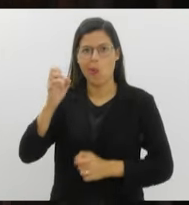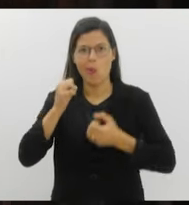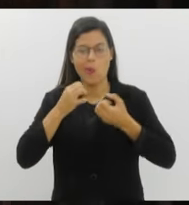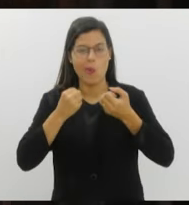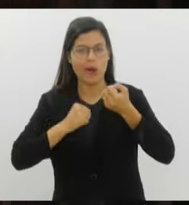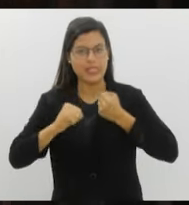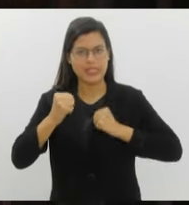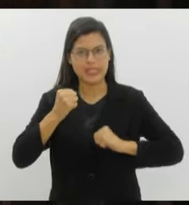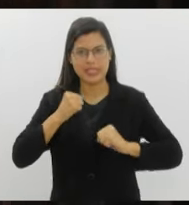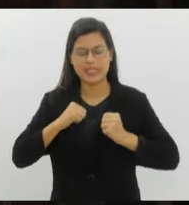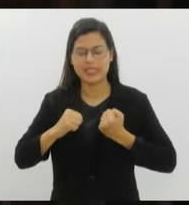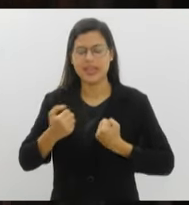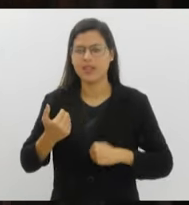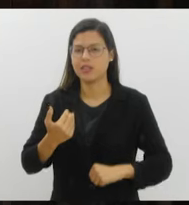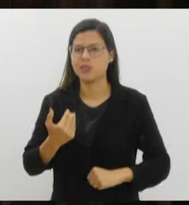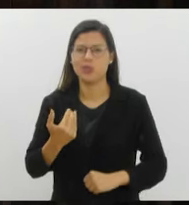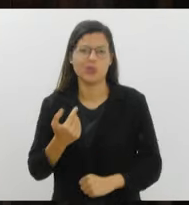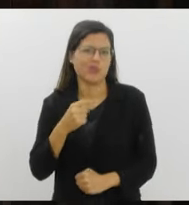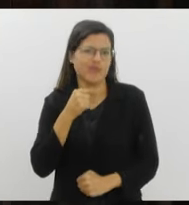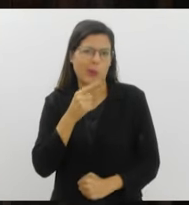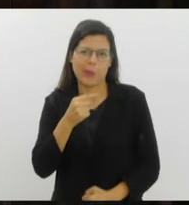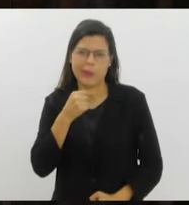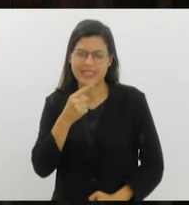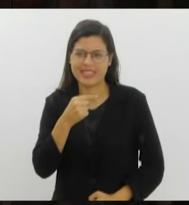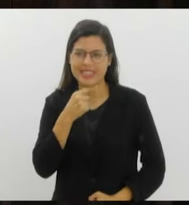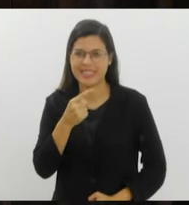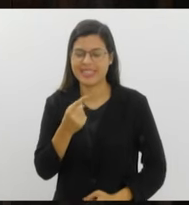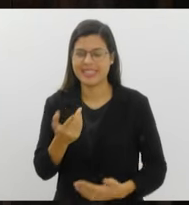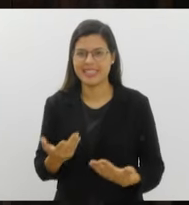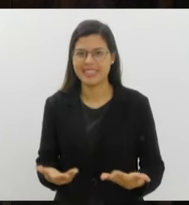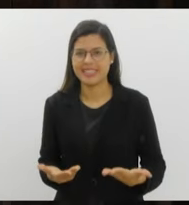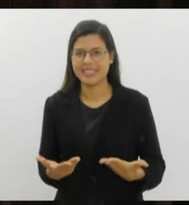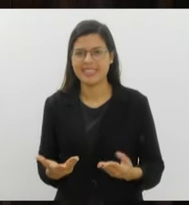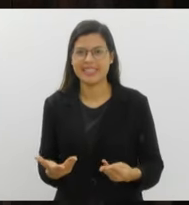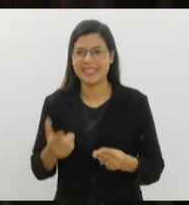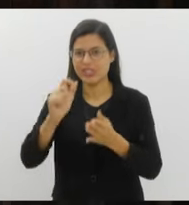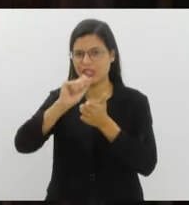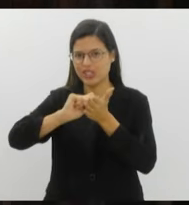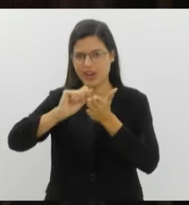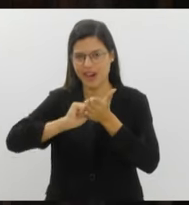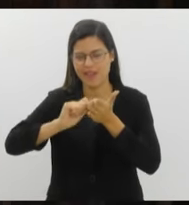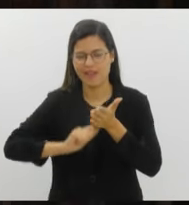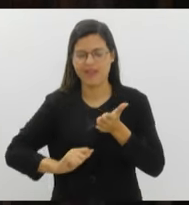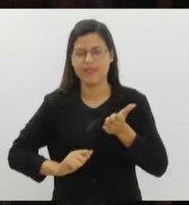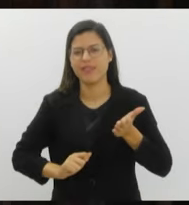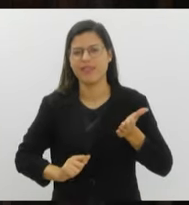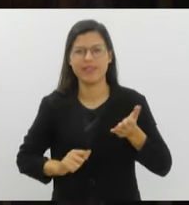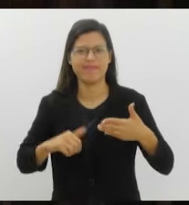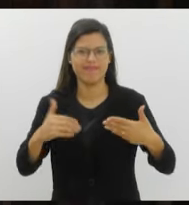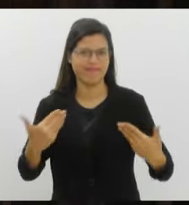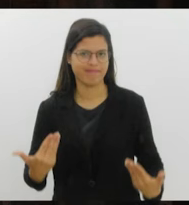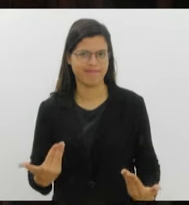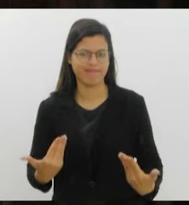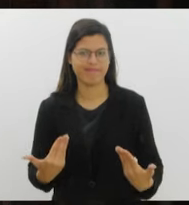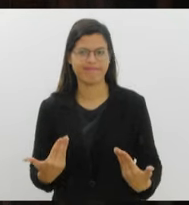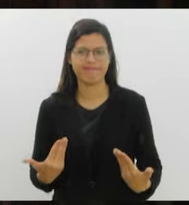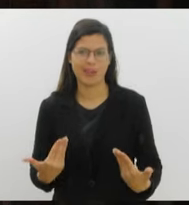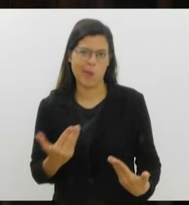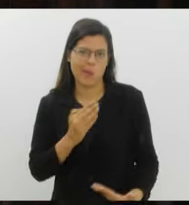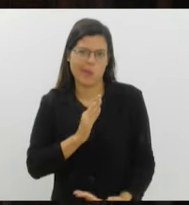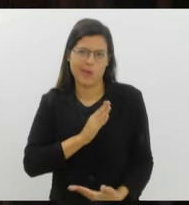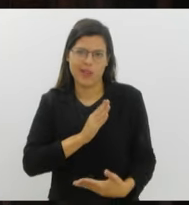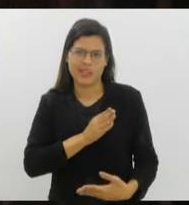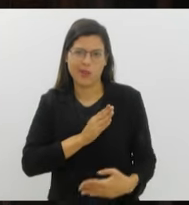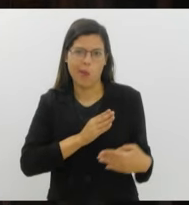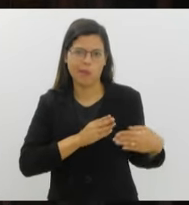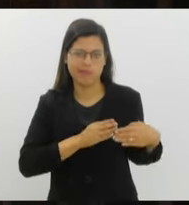trouxe, confesso que não permitiu que eu conseguisse escrever. Então, abre-se o coração, né?